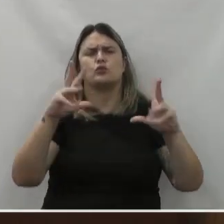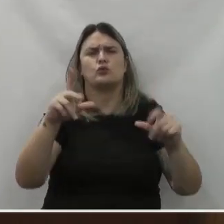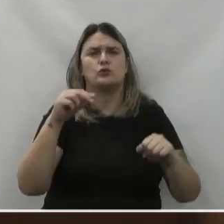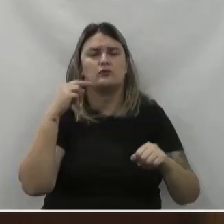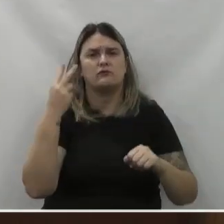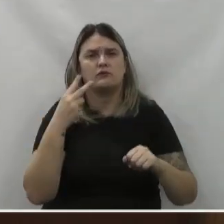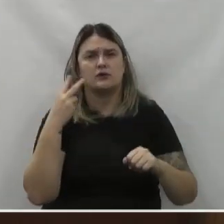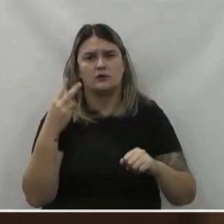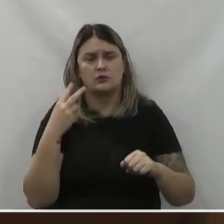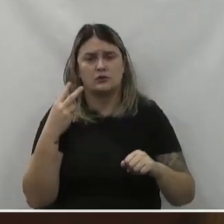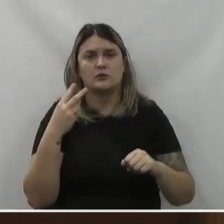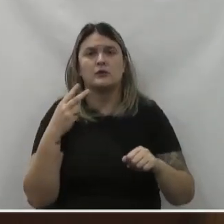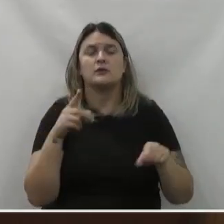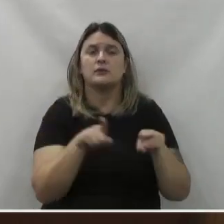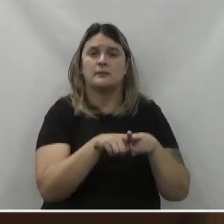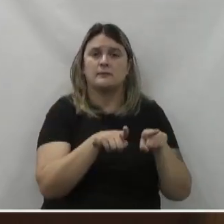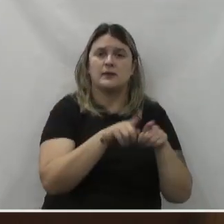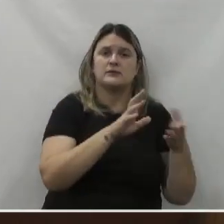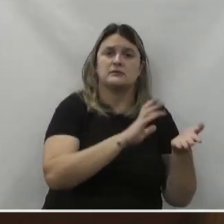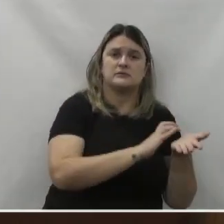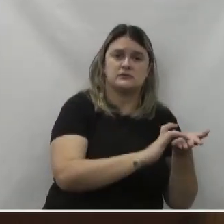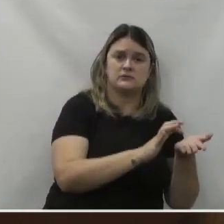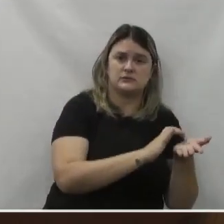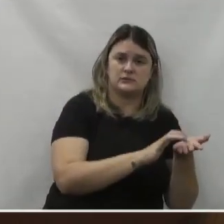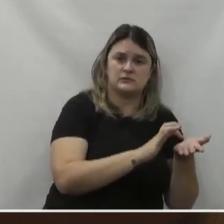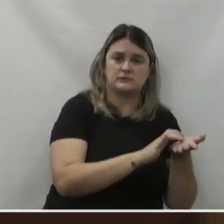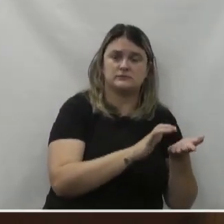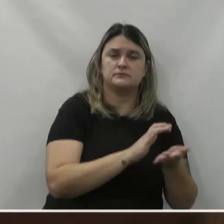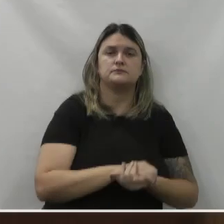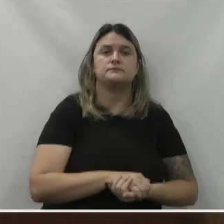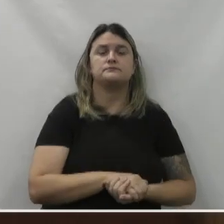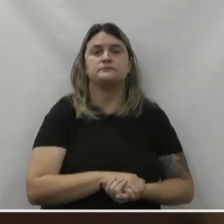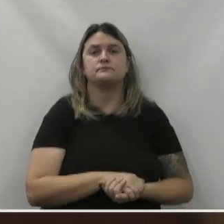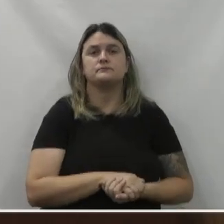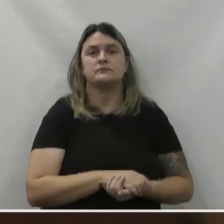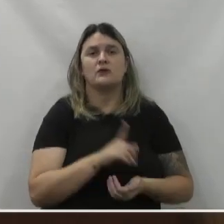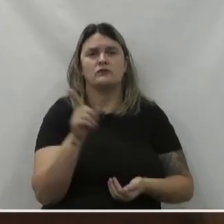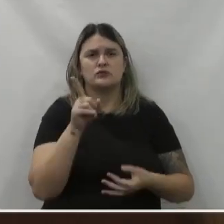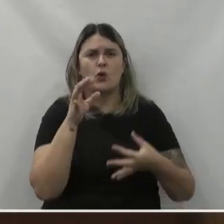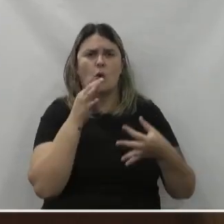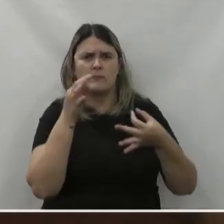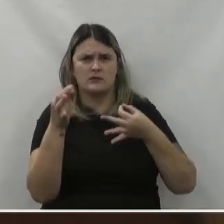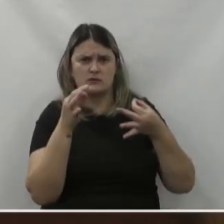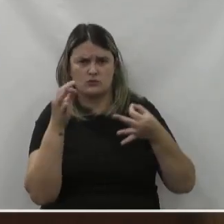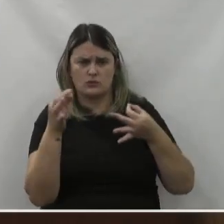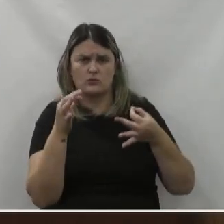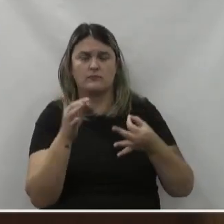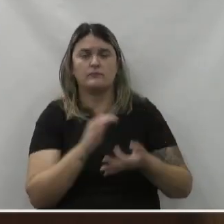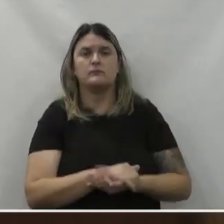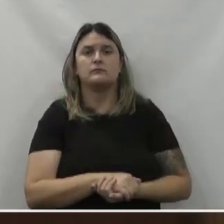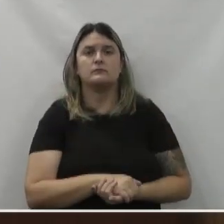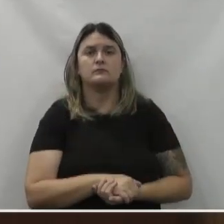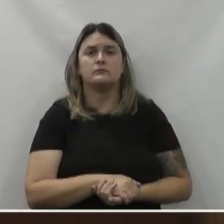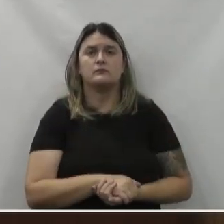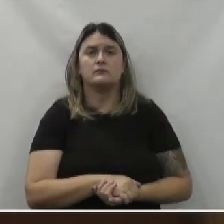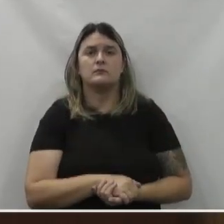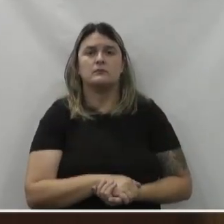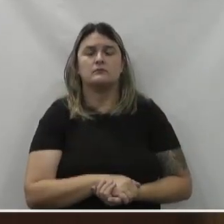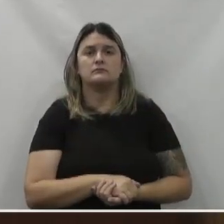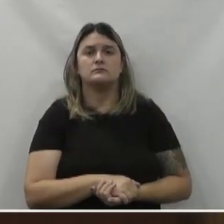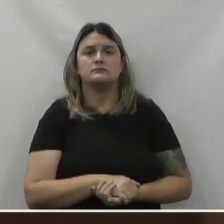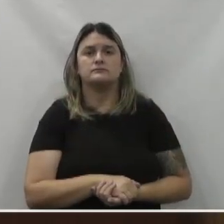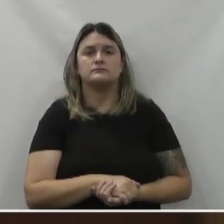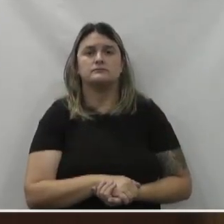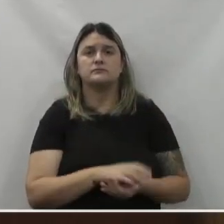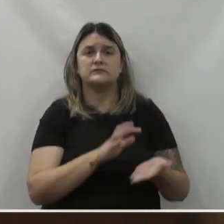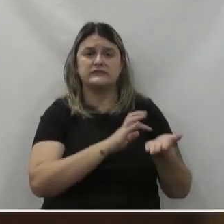presente. Com o secretário também, né? Você opinou ali, essa questão eu considero, né,